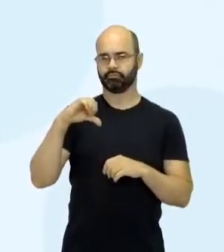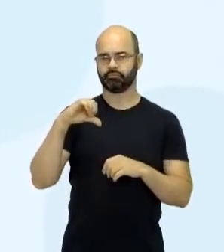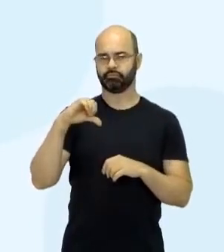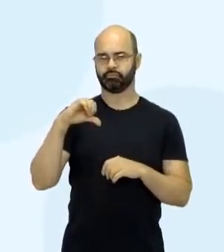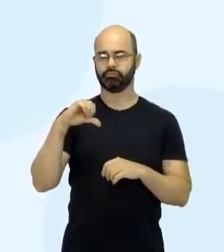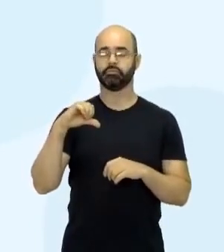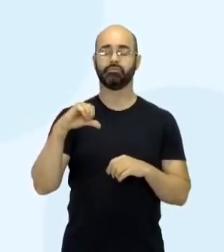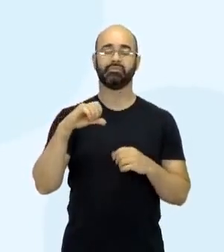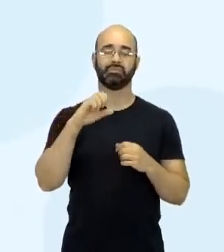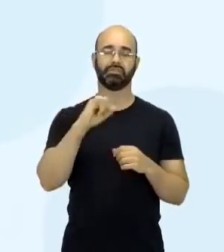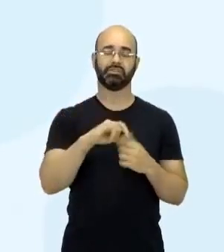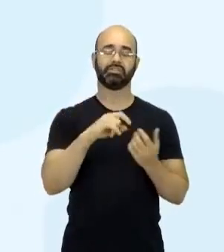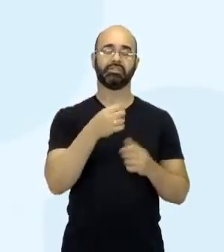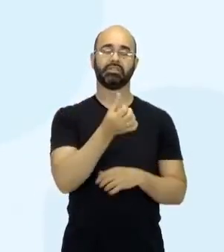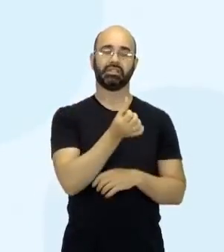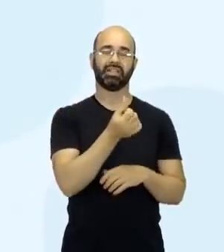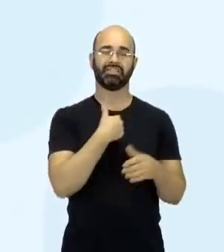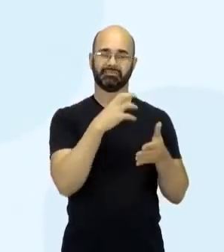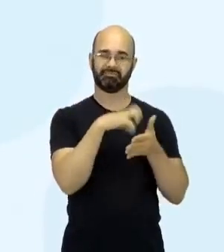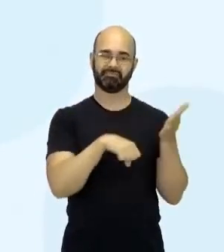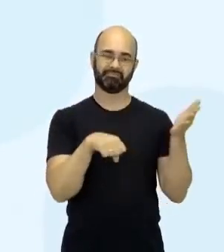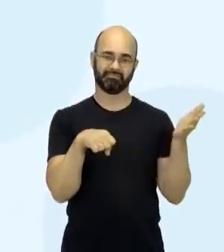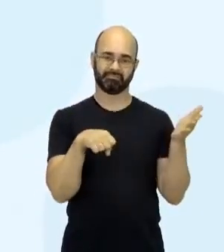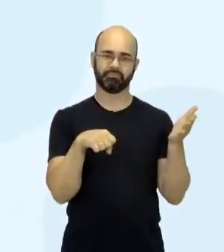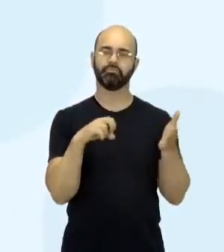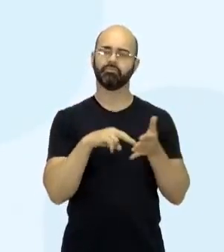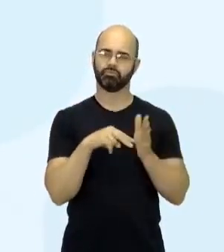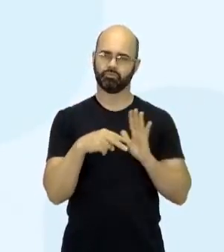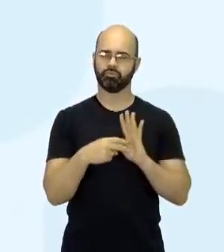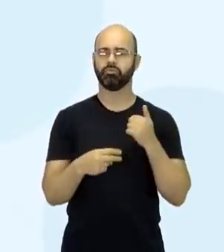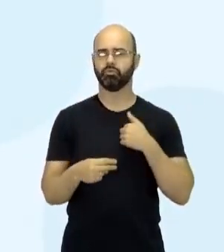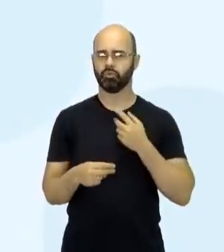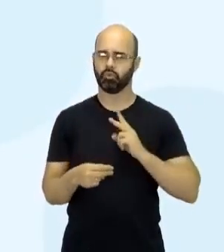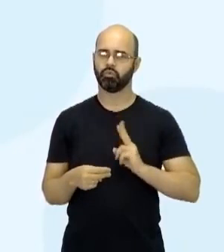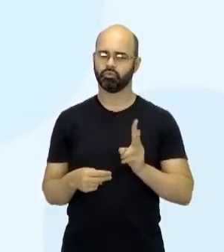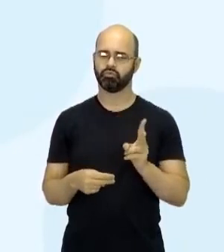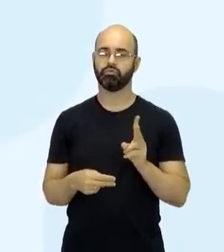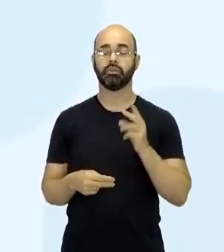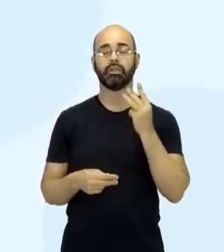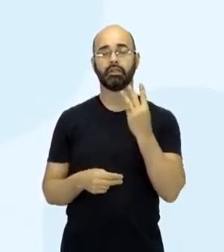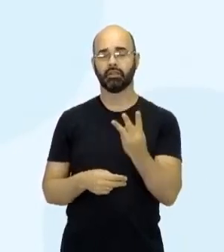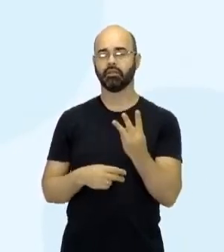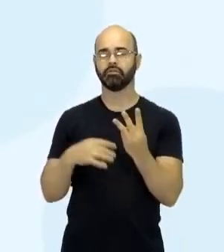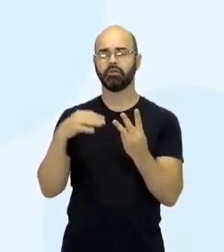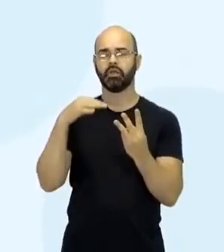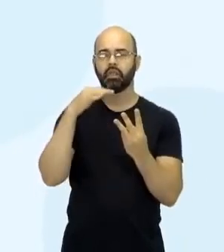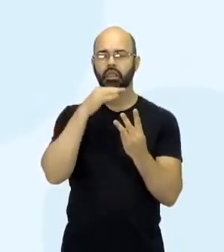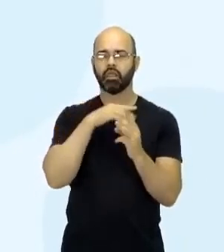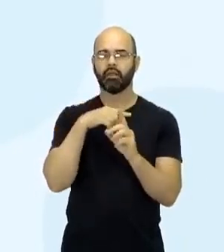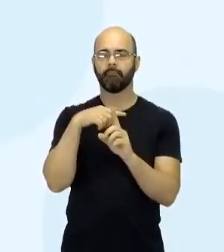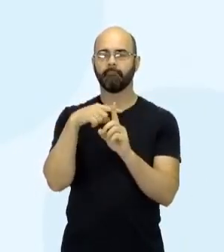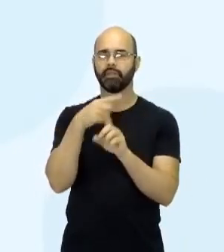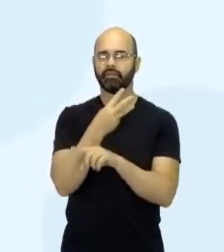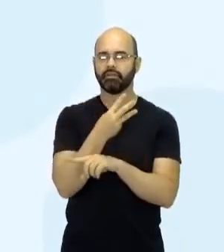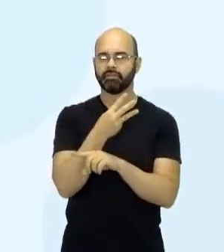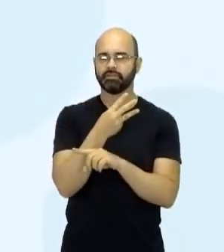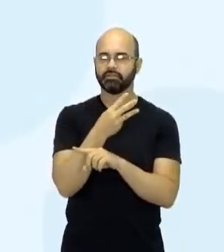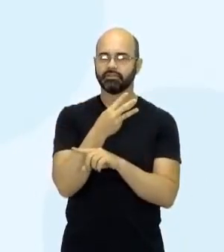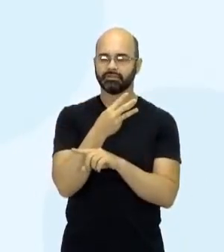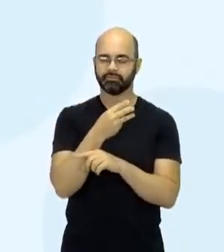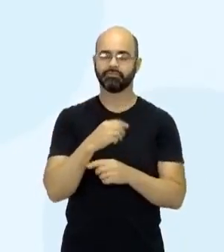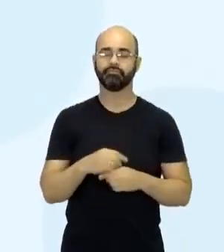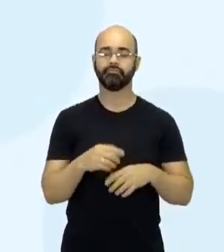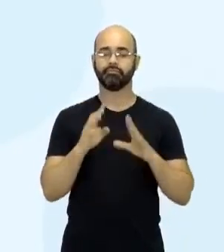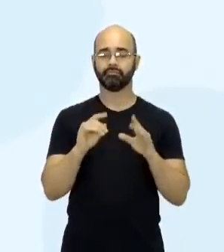devo 6, eu vou continuar tendo, né? Então, esse 3 aqui, ele é positivo. Já numa adição